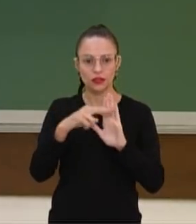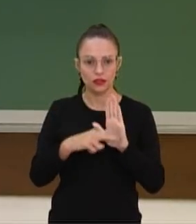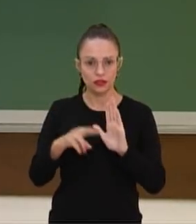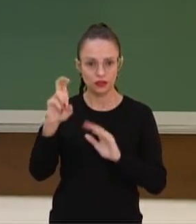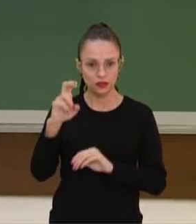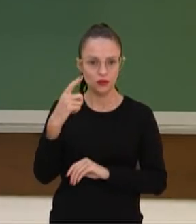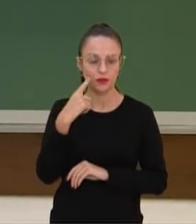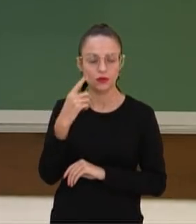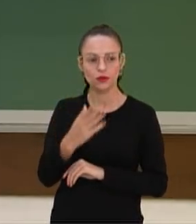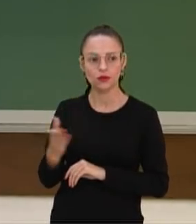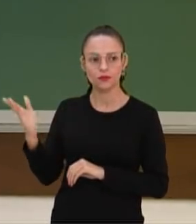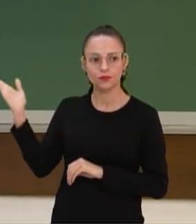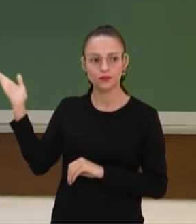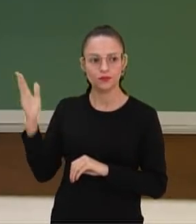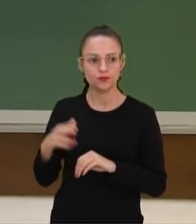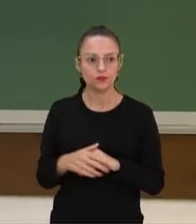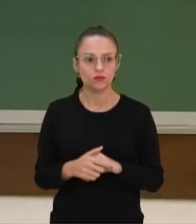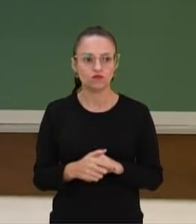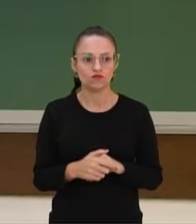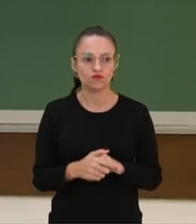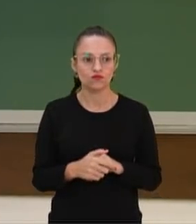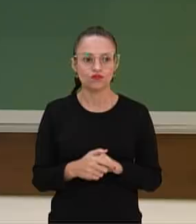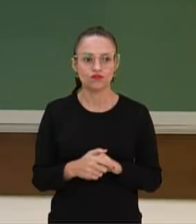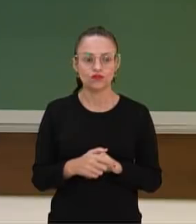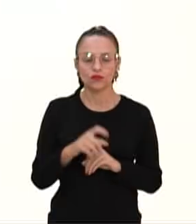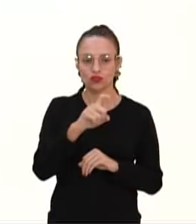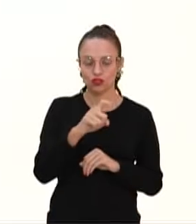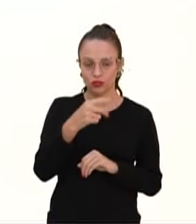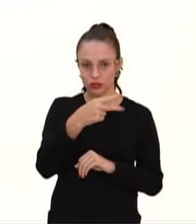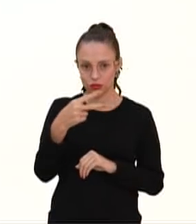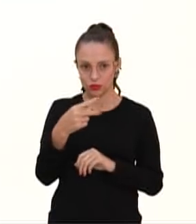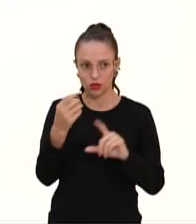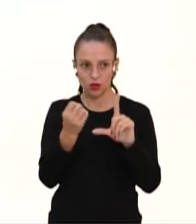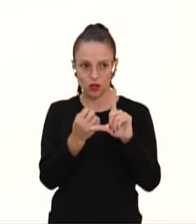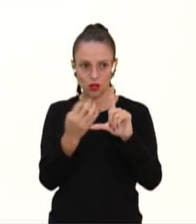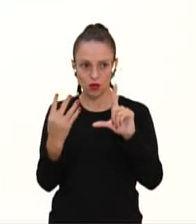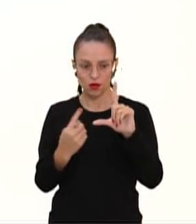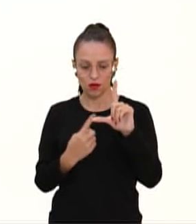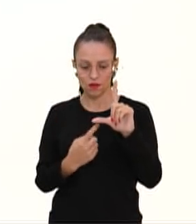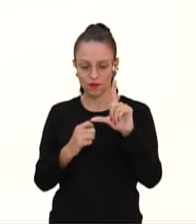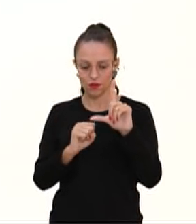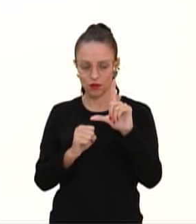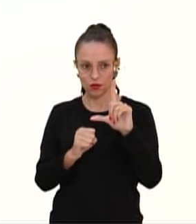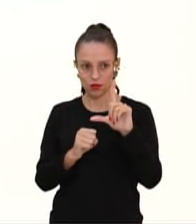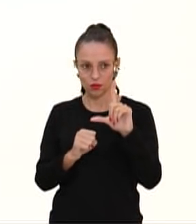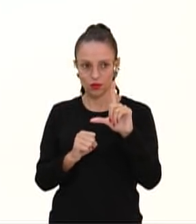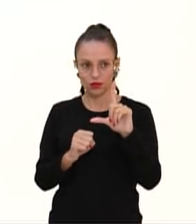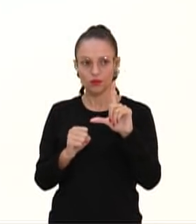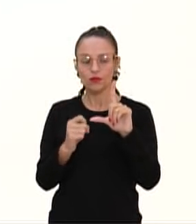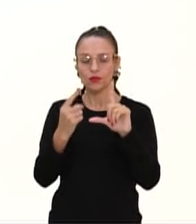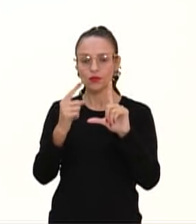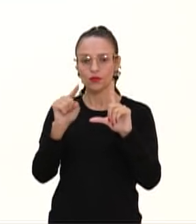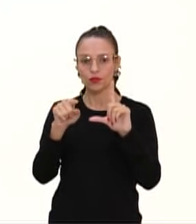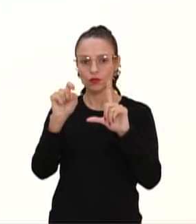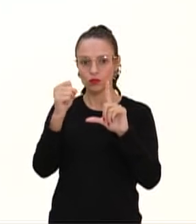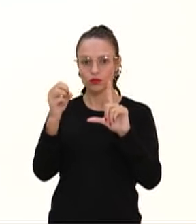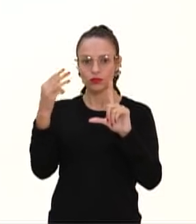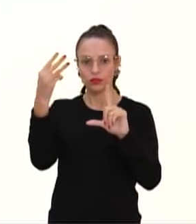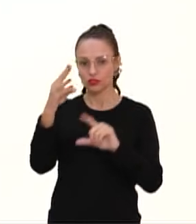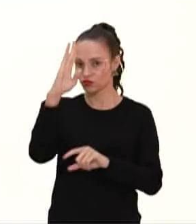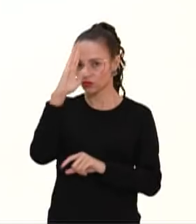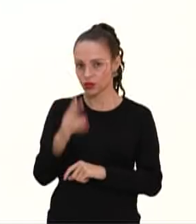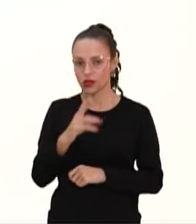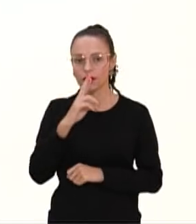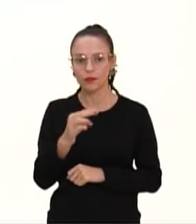dar uma olhada item a item? X igual log de 1,8 elevado a 3 na base 1,8,